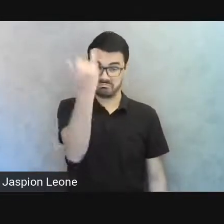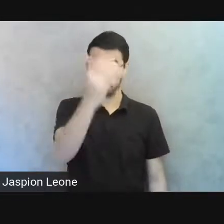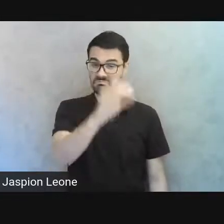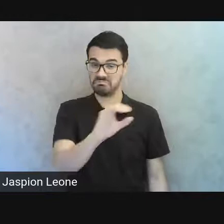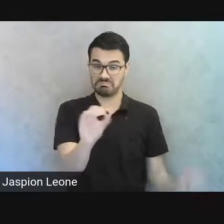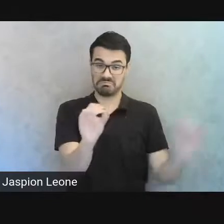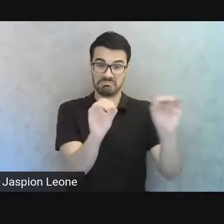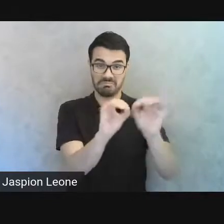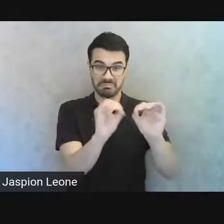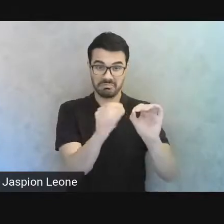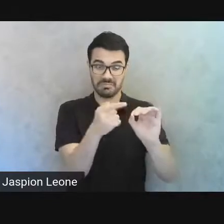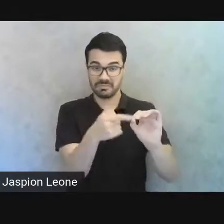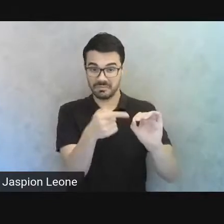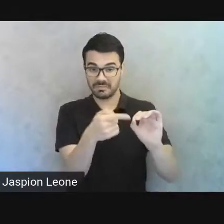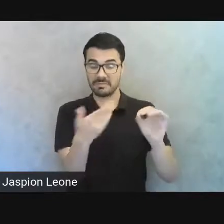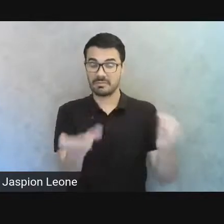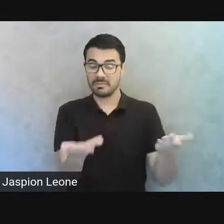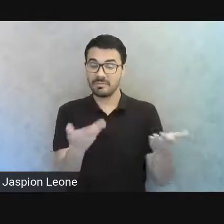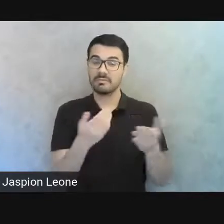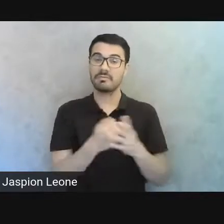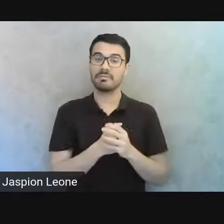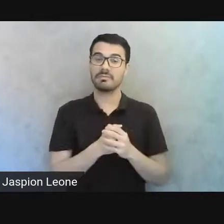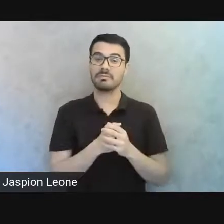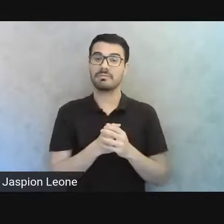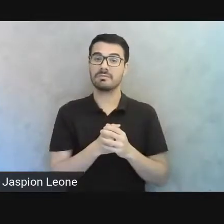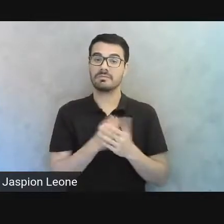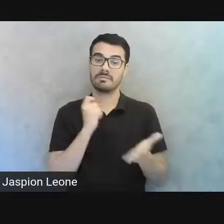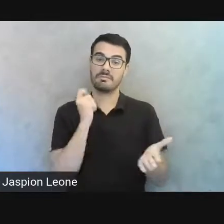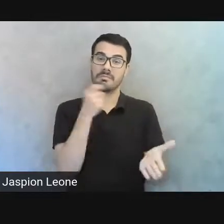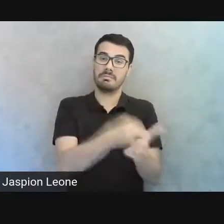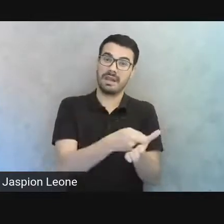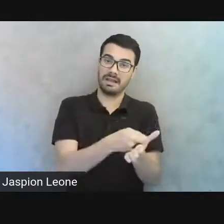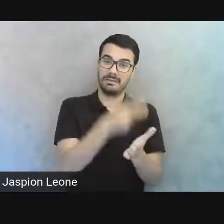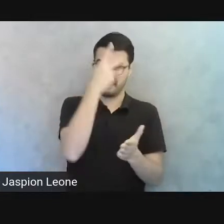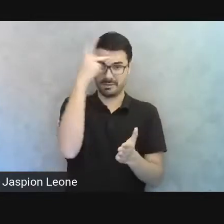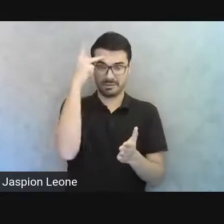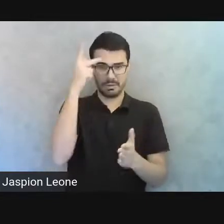as campanhas eleitorais sejam basicamente pagas por gente rica,